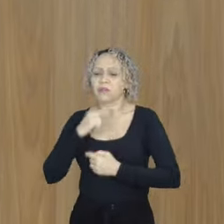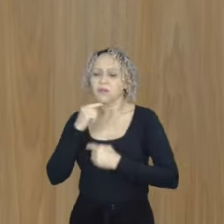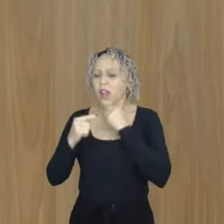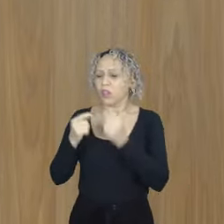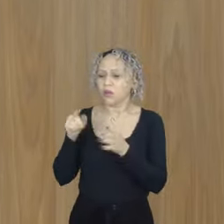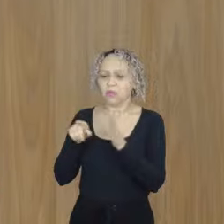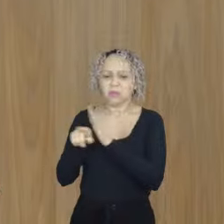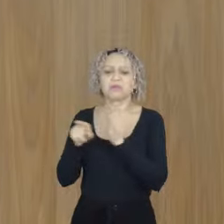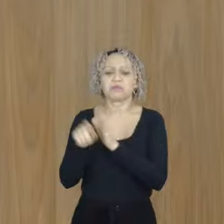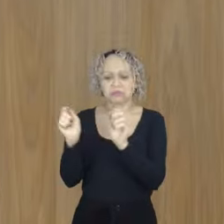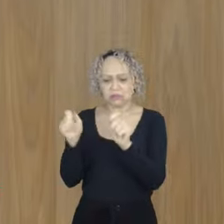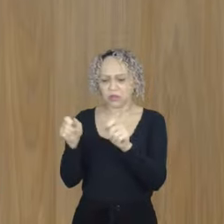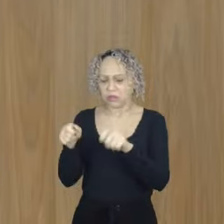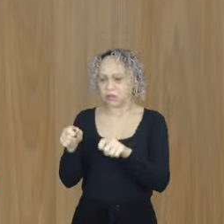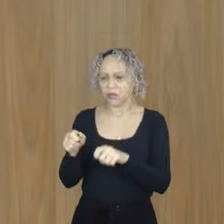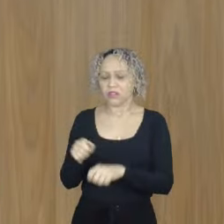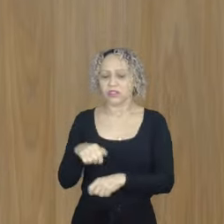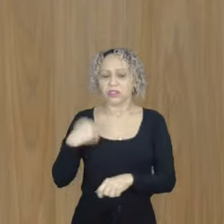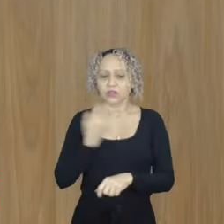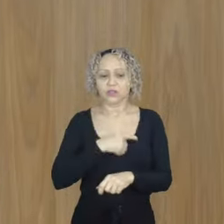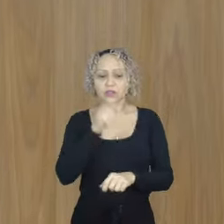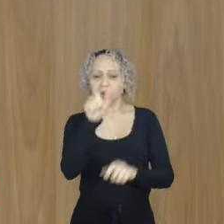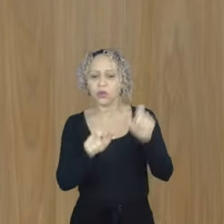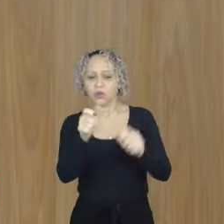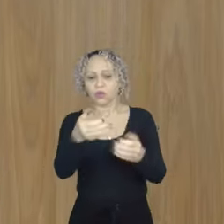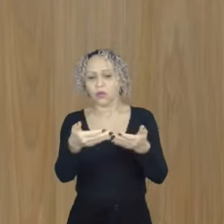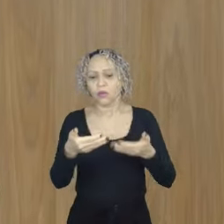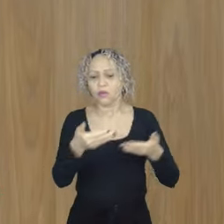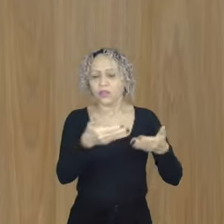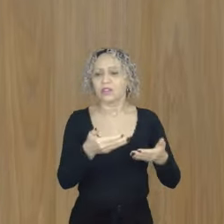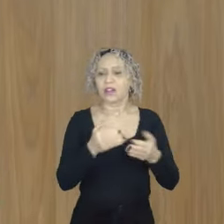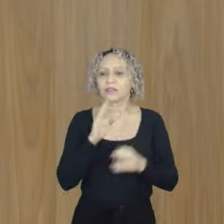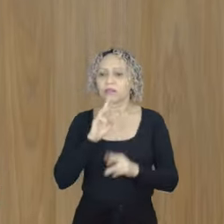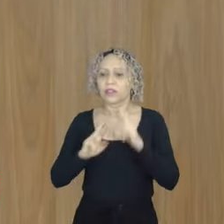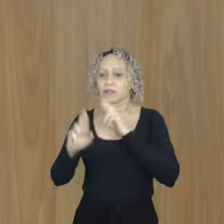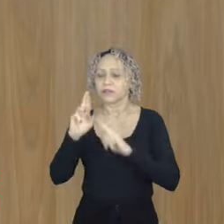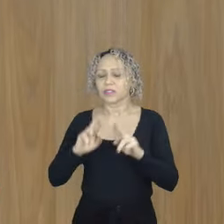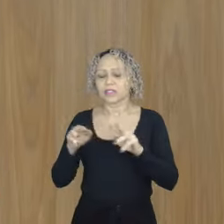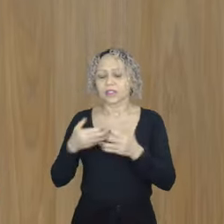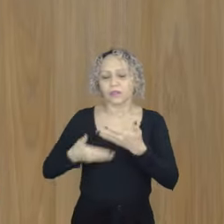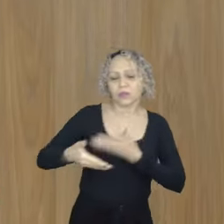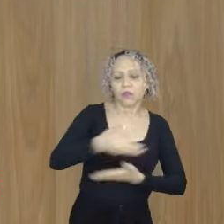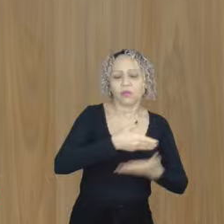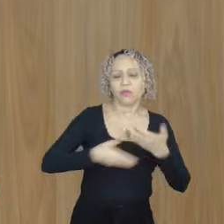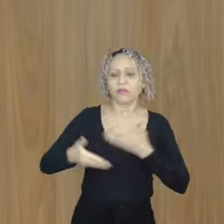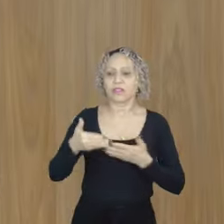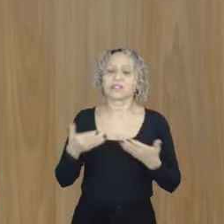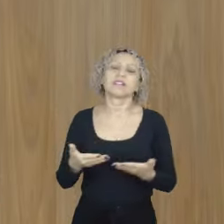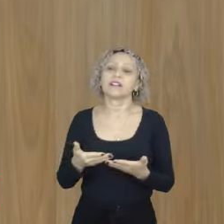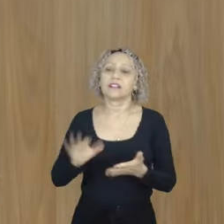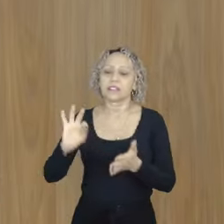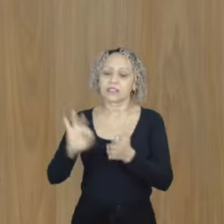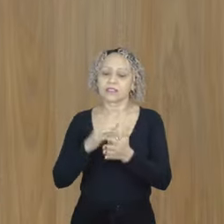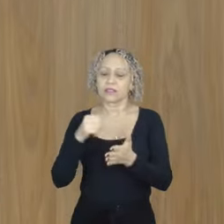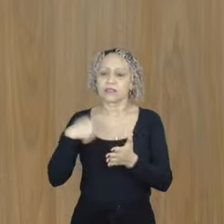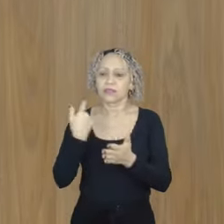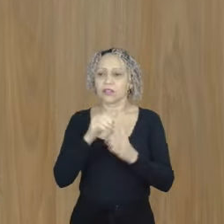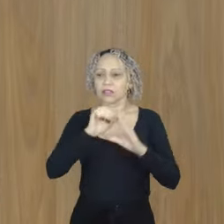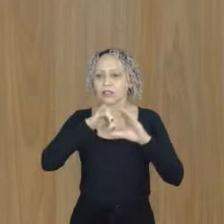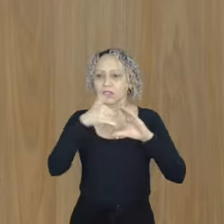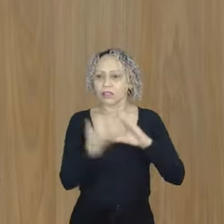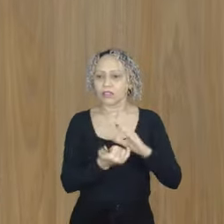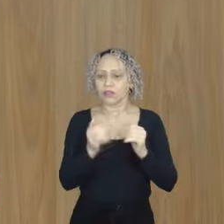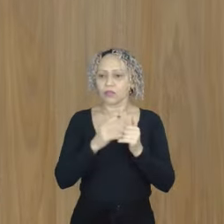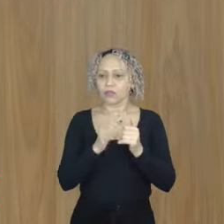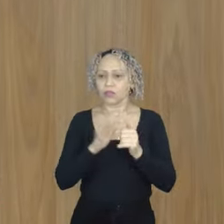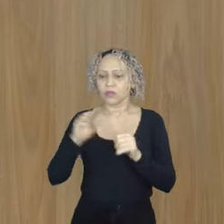né, sua pergunta para os nossos convidados. E a gente vai conversando aqui ao longo desta edição. Se inscreva no nosso canal no YouTube, ative